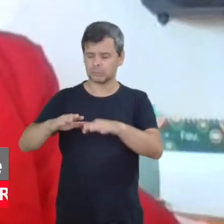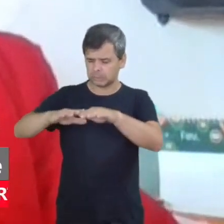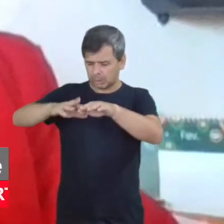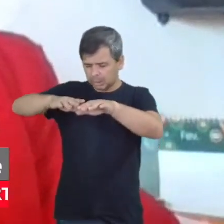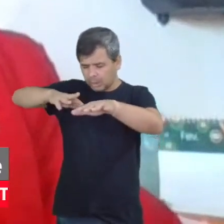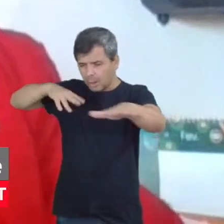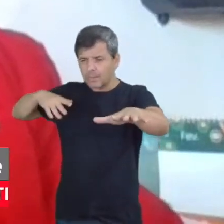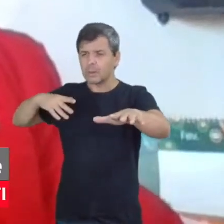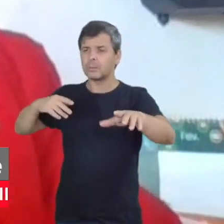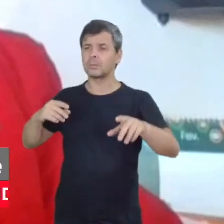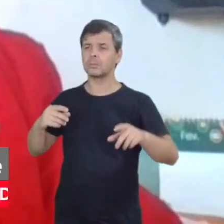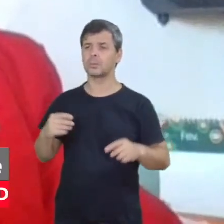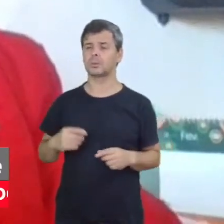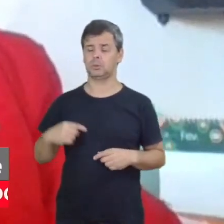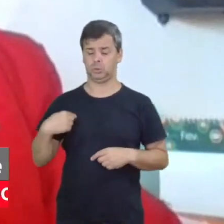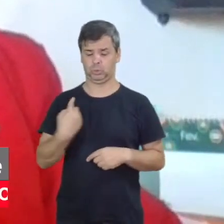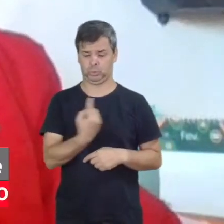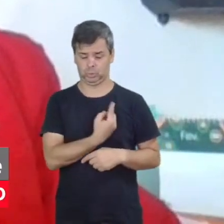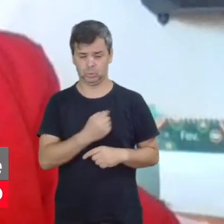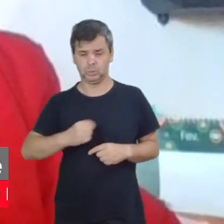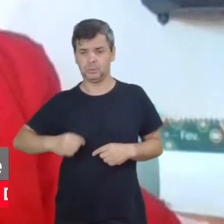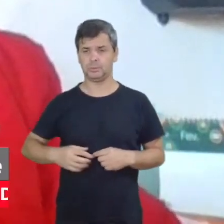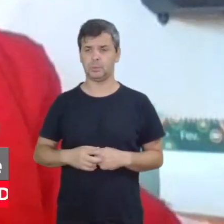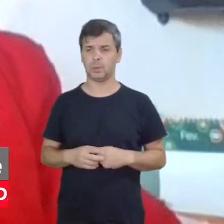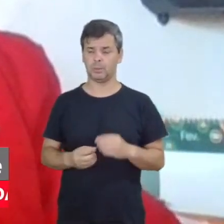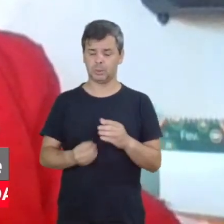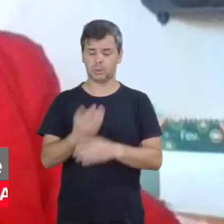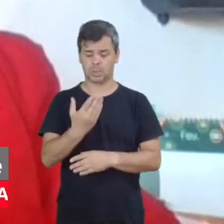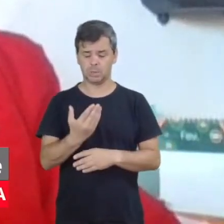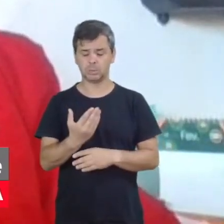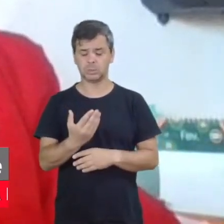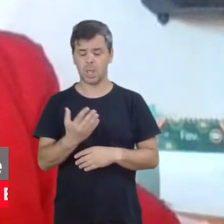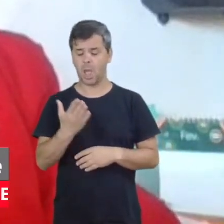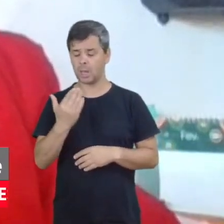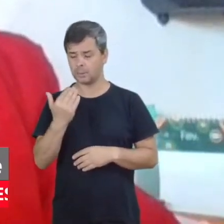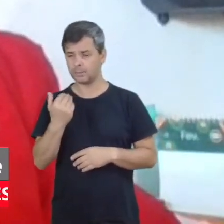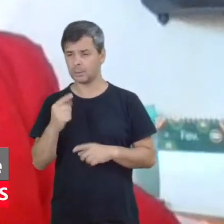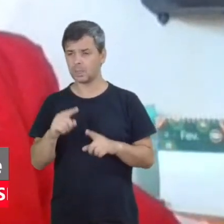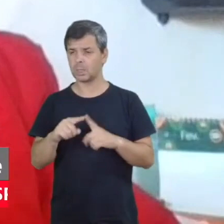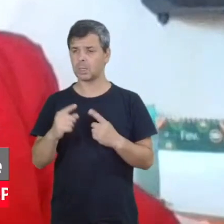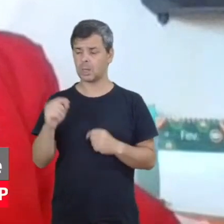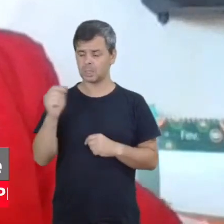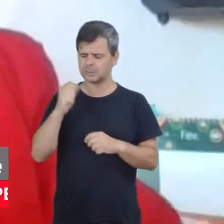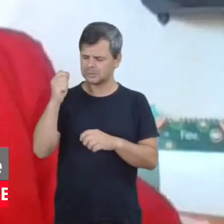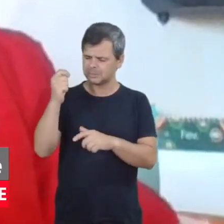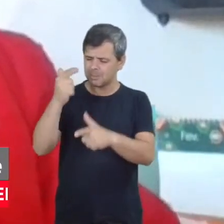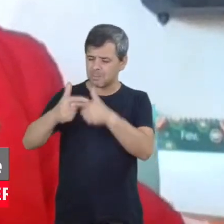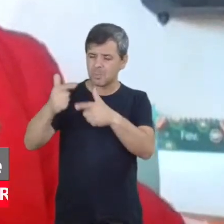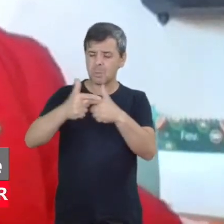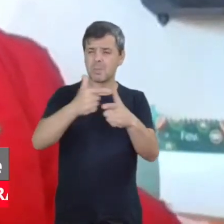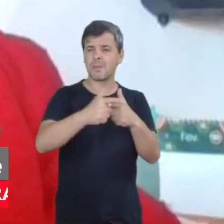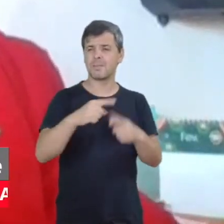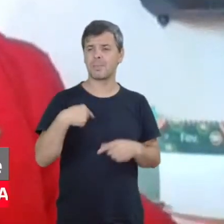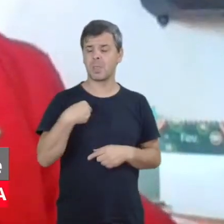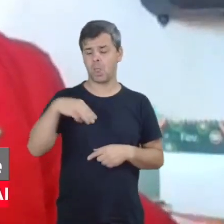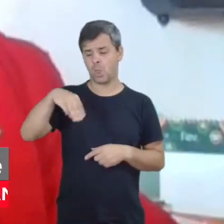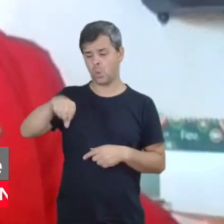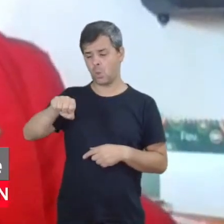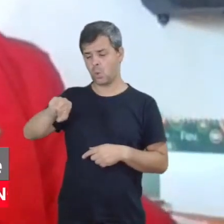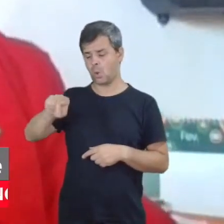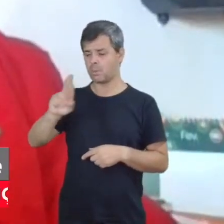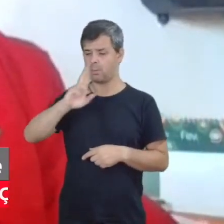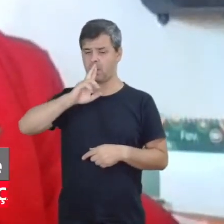e adversas, nós produzimos alimentos. Portanto, em meio a essas tragédias, o MST tem dado